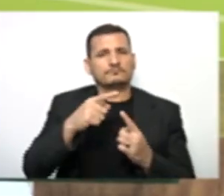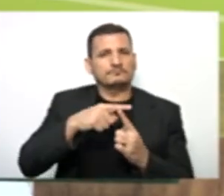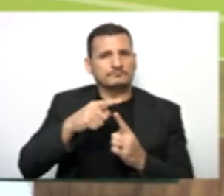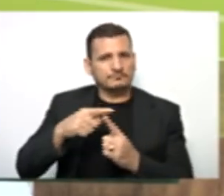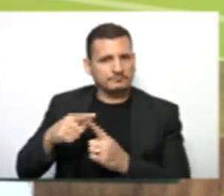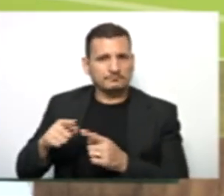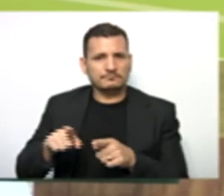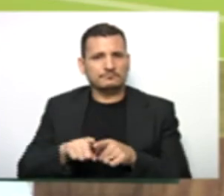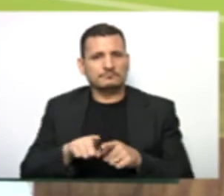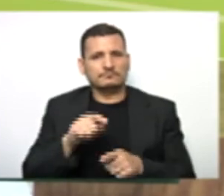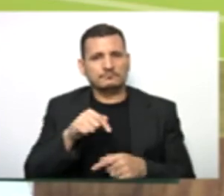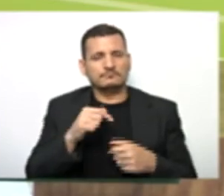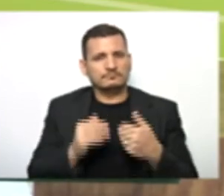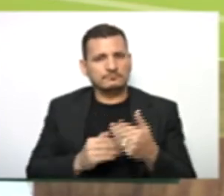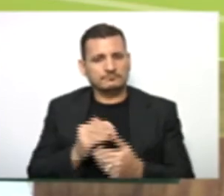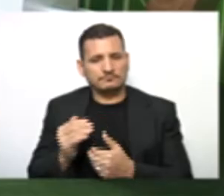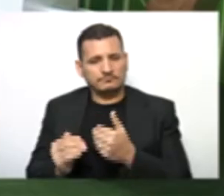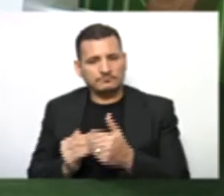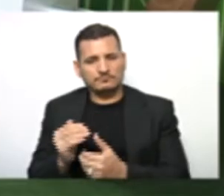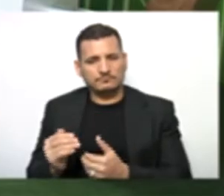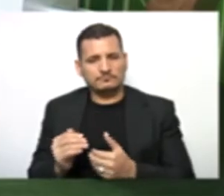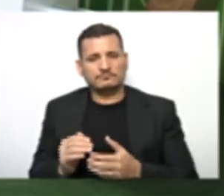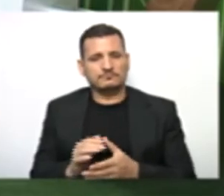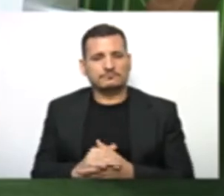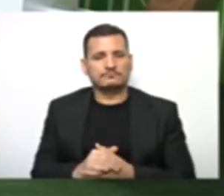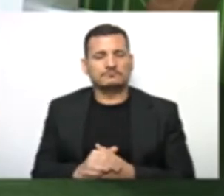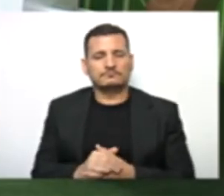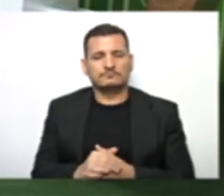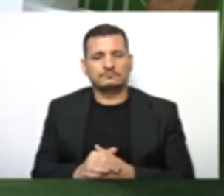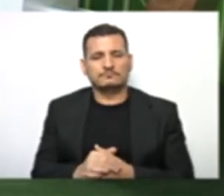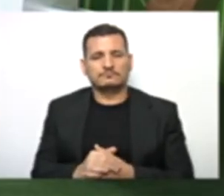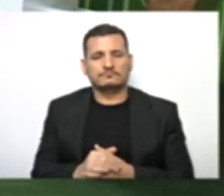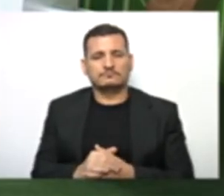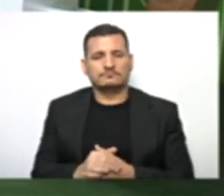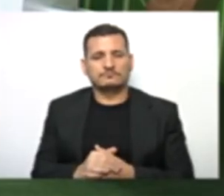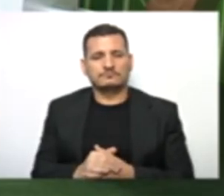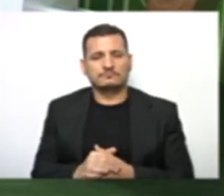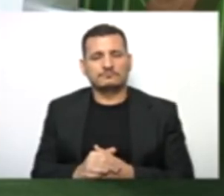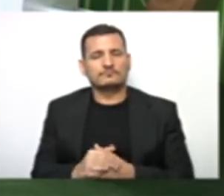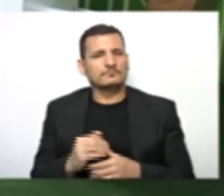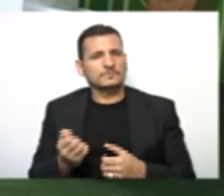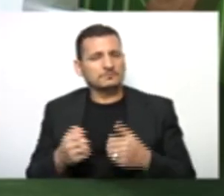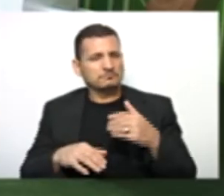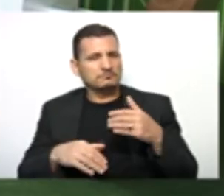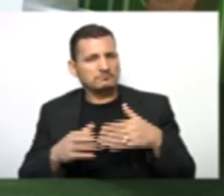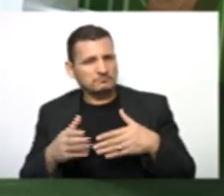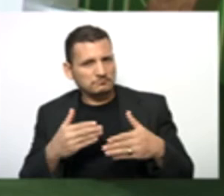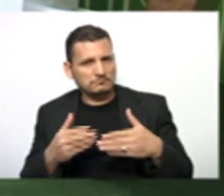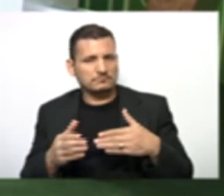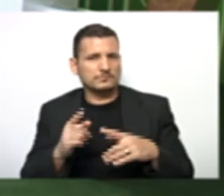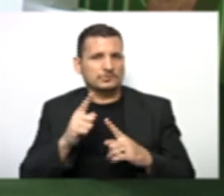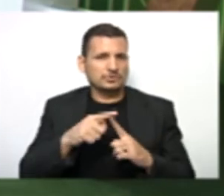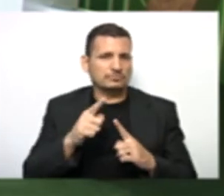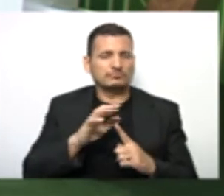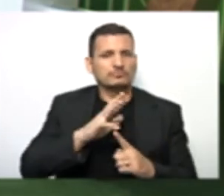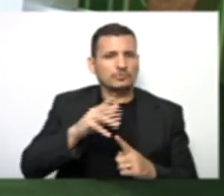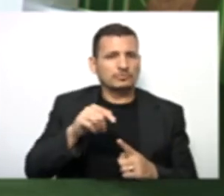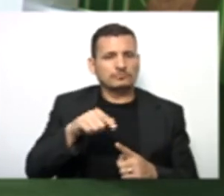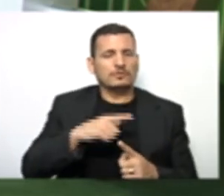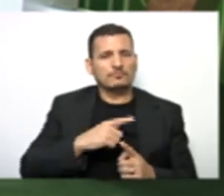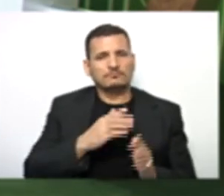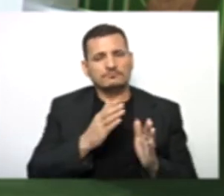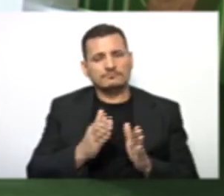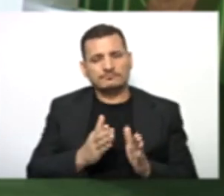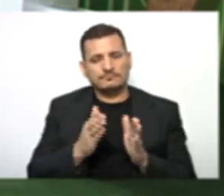desse processo. Exatamente. Independente do tipo, todos vão seguir as etapas